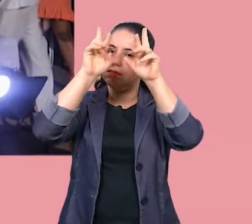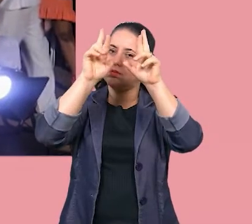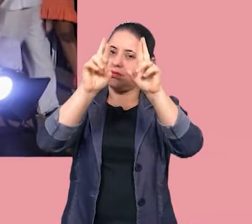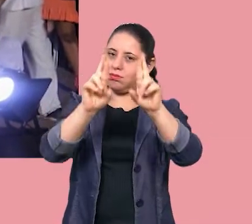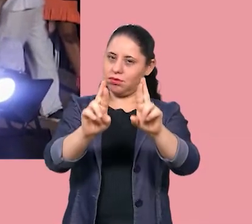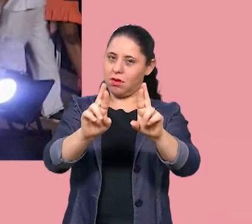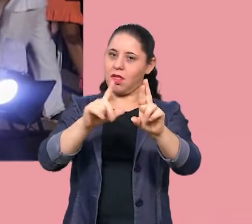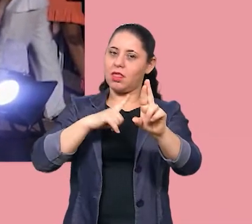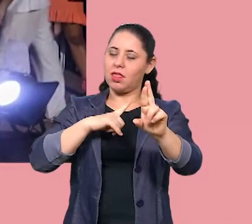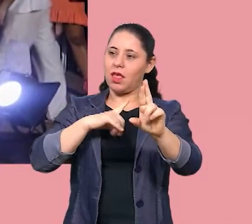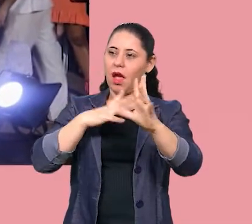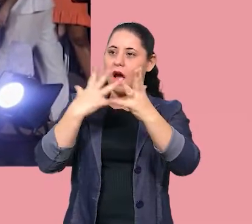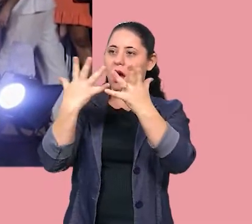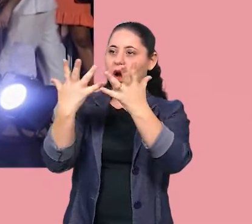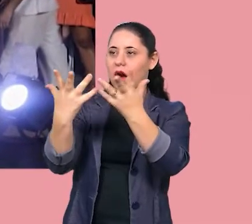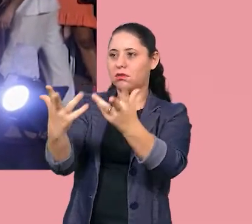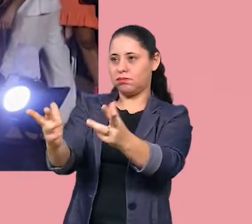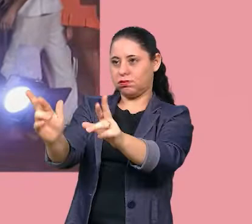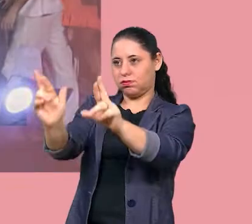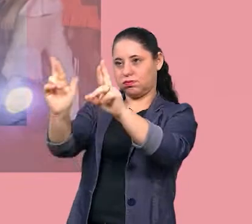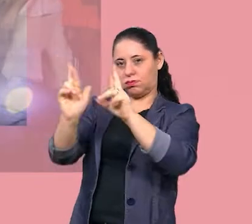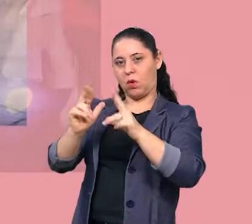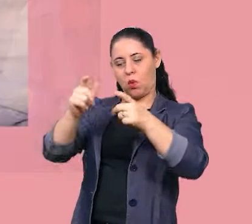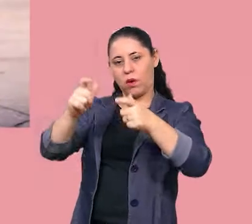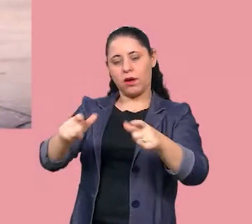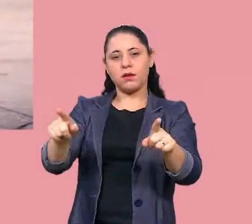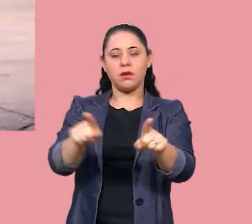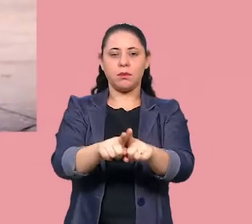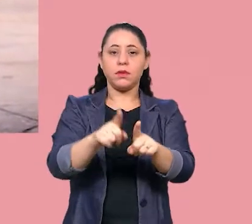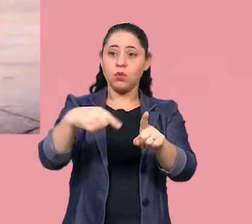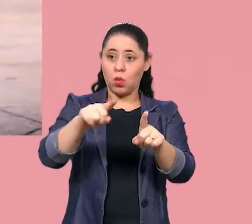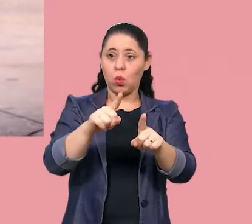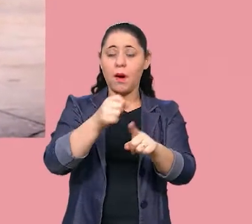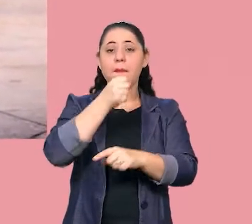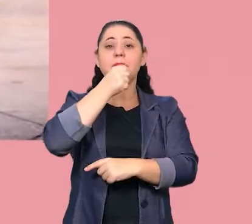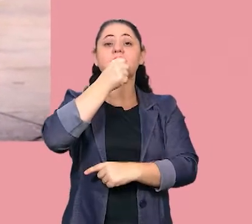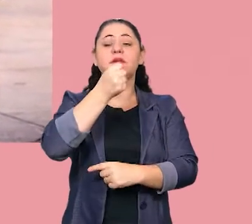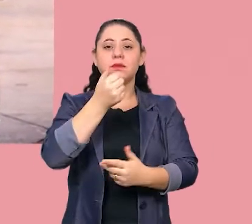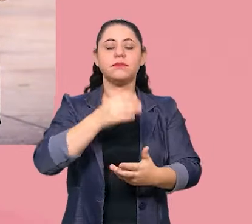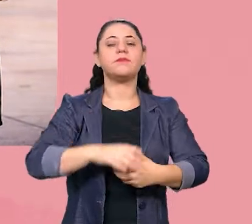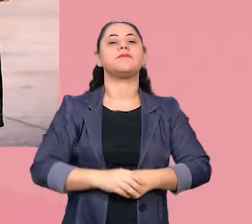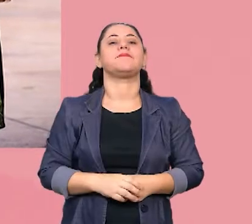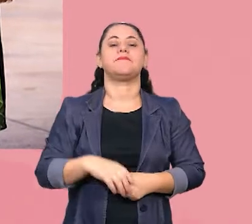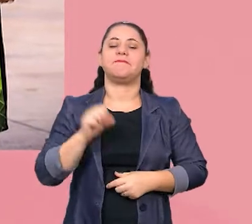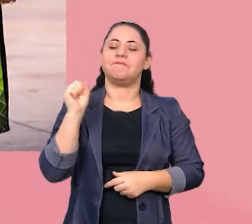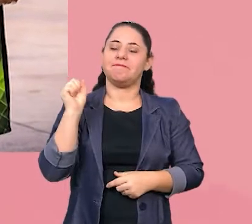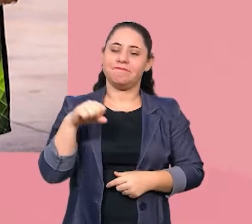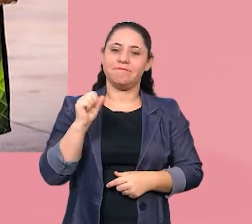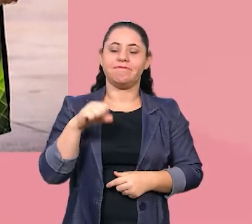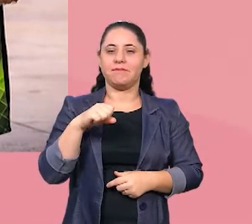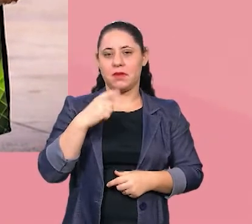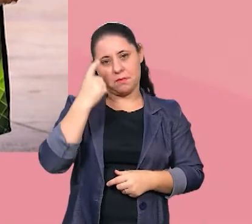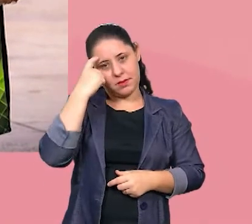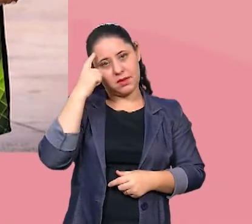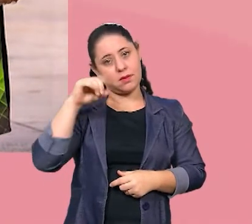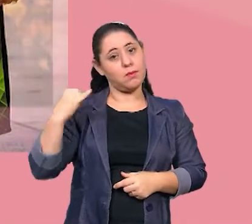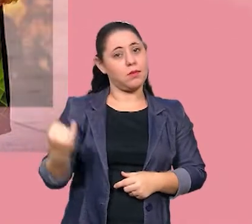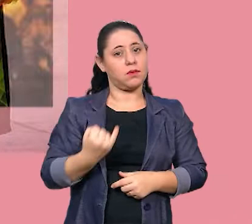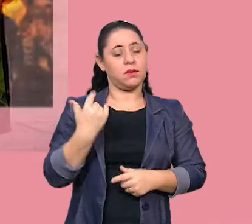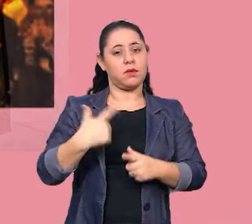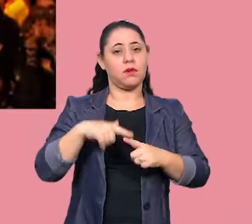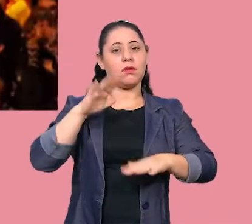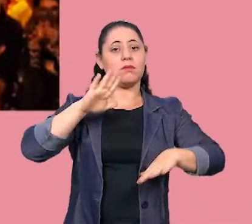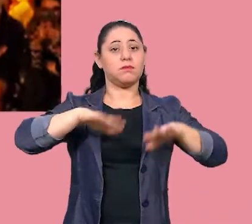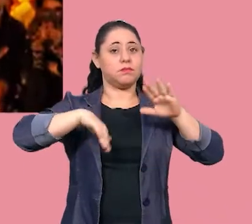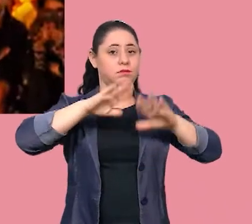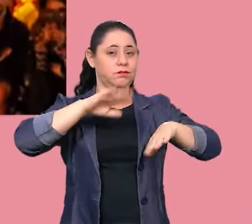respeito que eles têm recebido nesse ambiente, principalmente até da senhora na apresentação. Sim, eu acho importante,